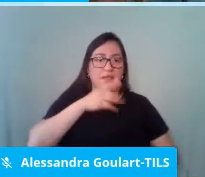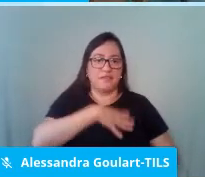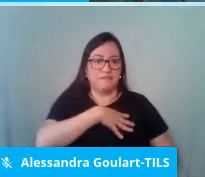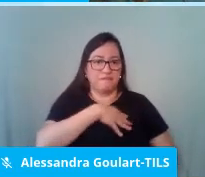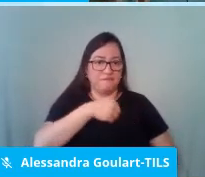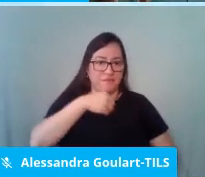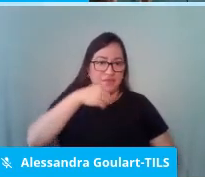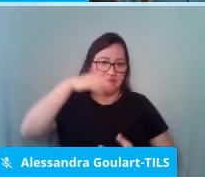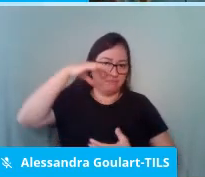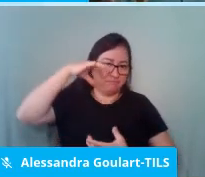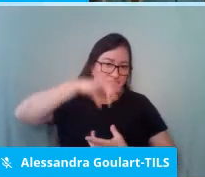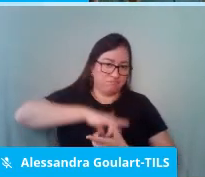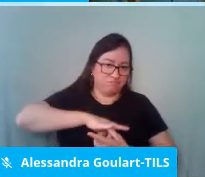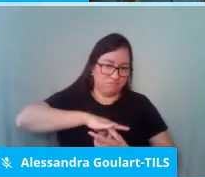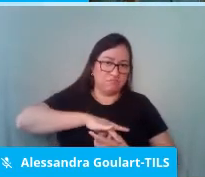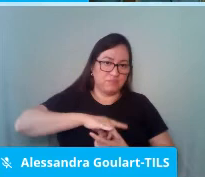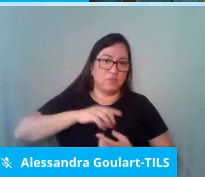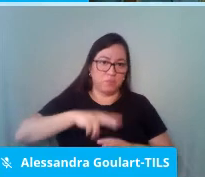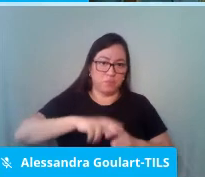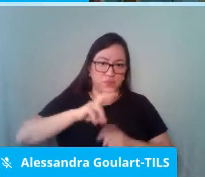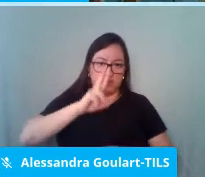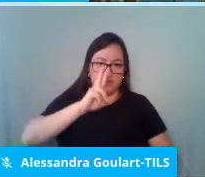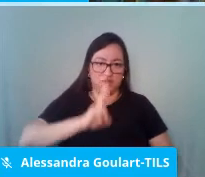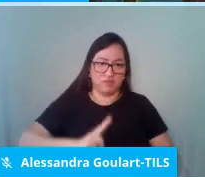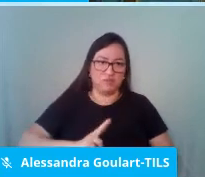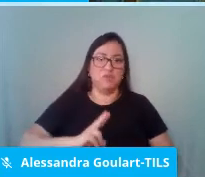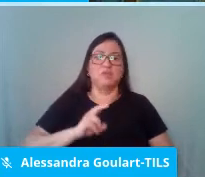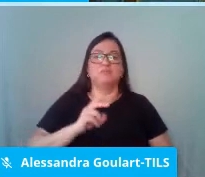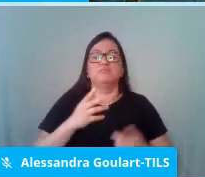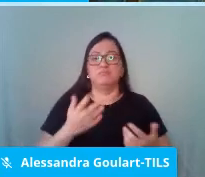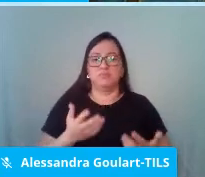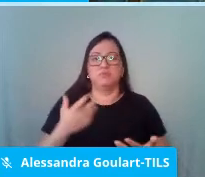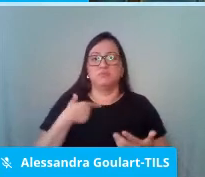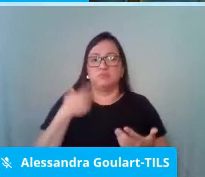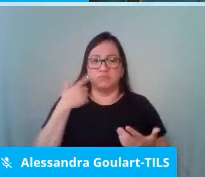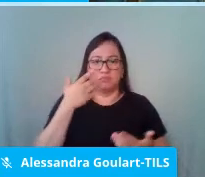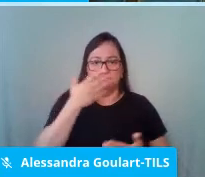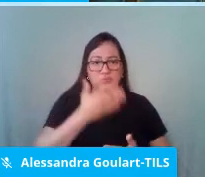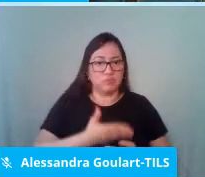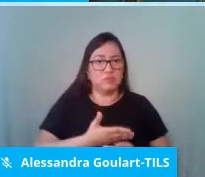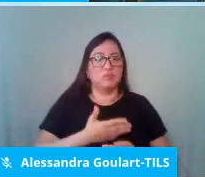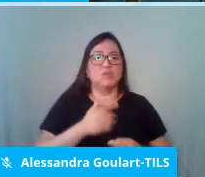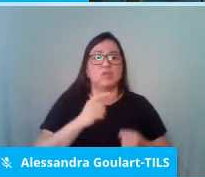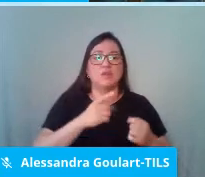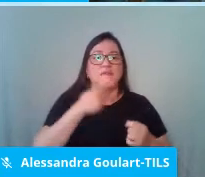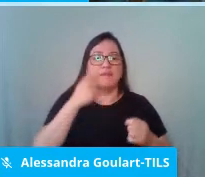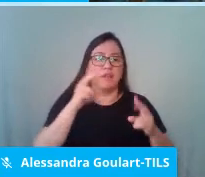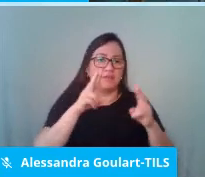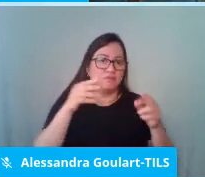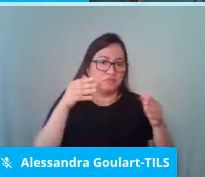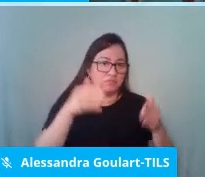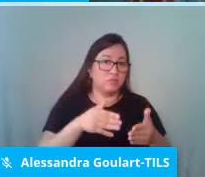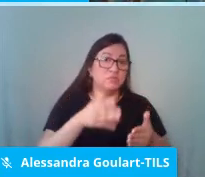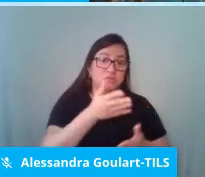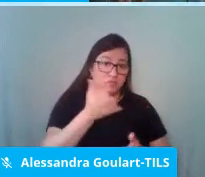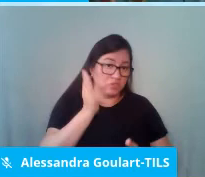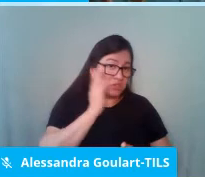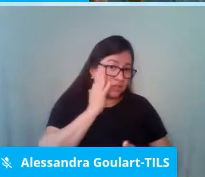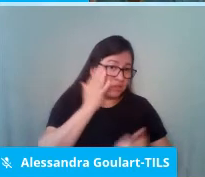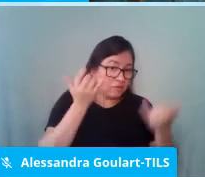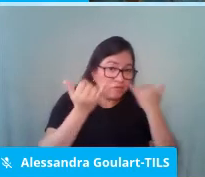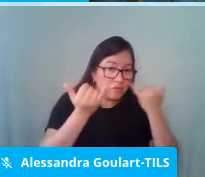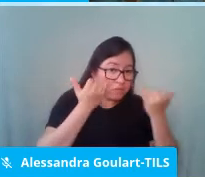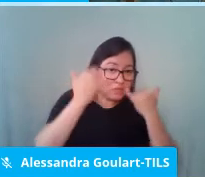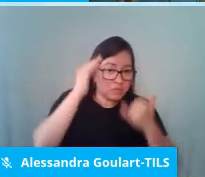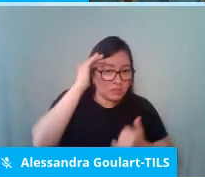saúde chorando, que eu quis remeter à questão do abortamento, né, que o Paulo inclusive falou que a sífilis causa muito aborto, então eu trouxe essas